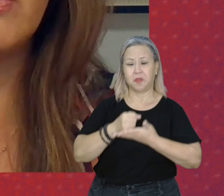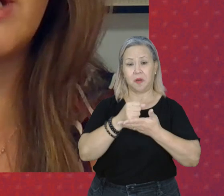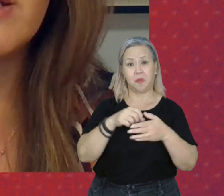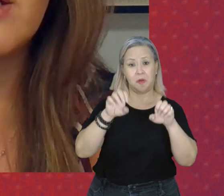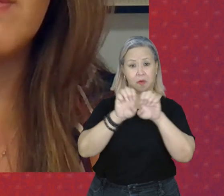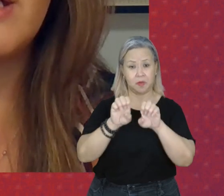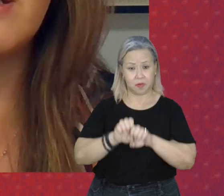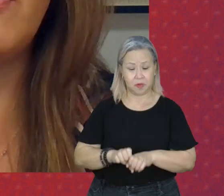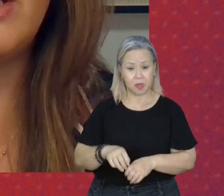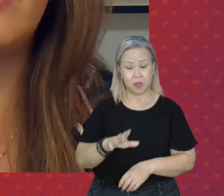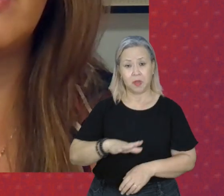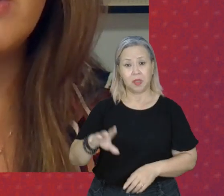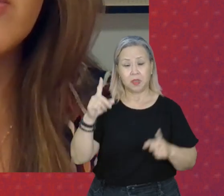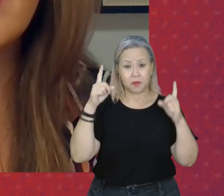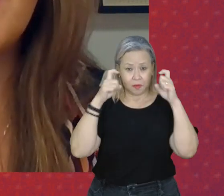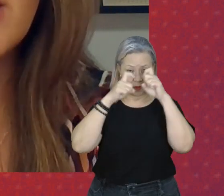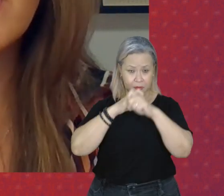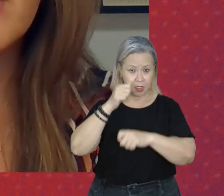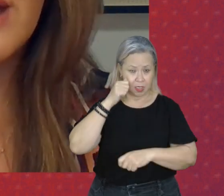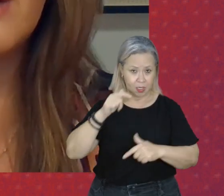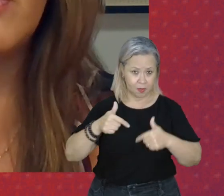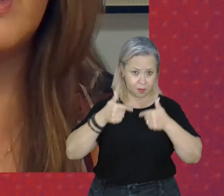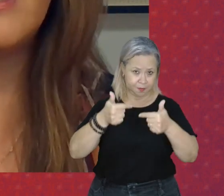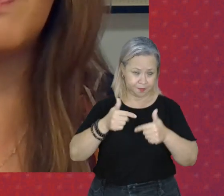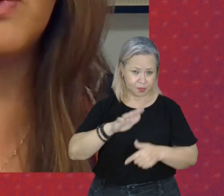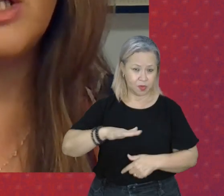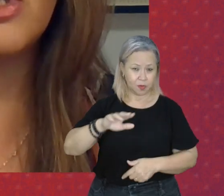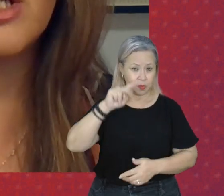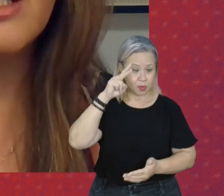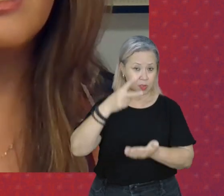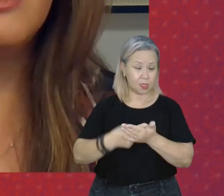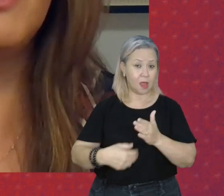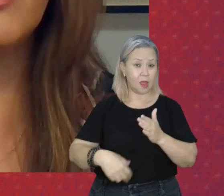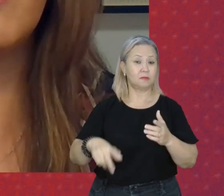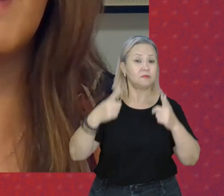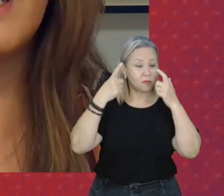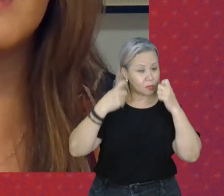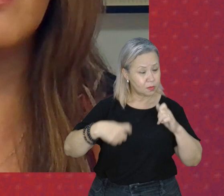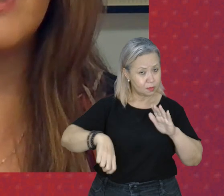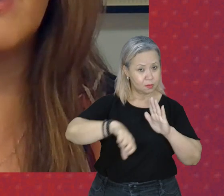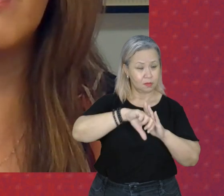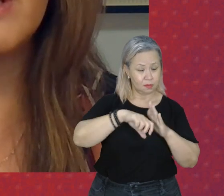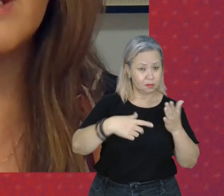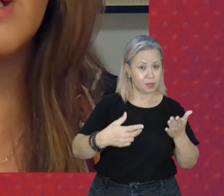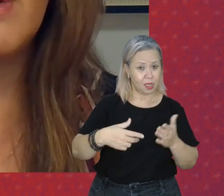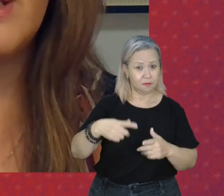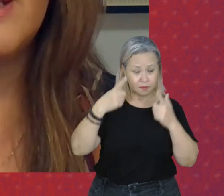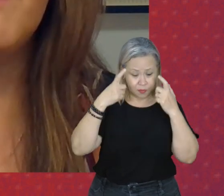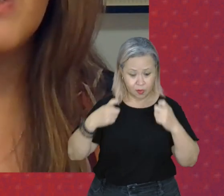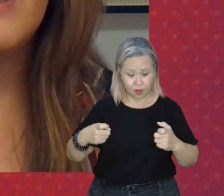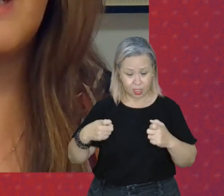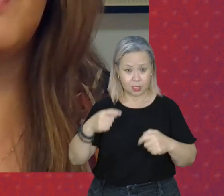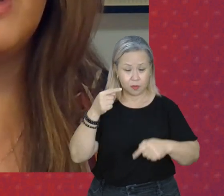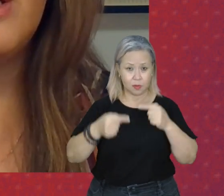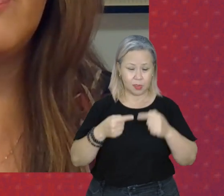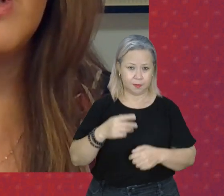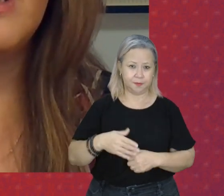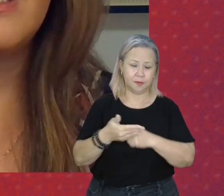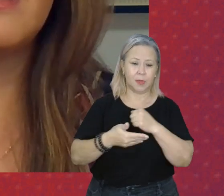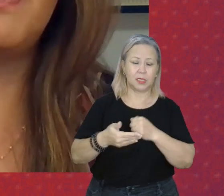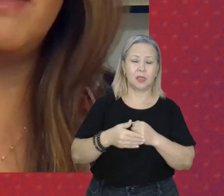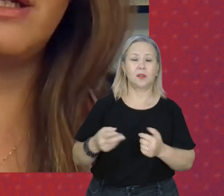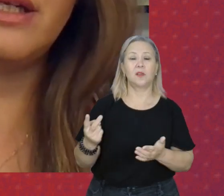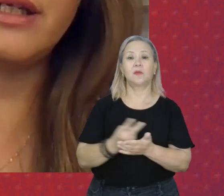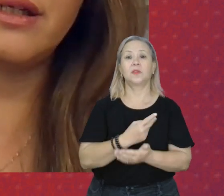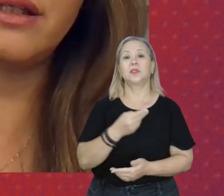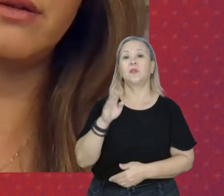isso são dificuldades que as mulheres enfrentam. Então, isso também é considerado violência política, e muito com base no que aconteceu ali na Bolívia.